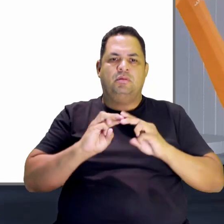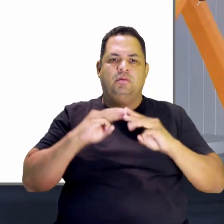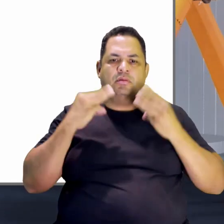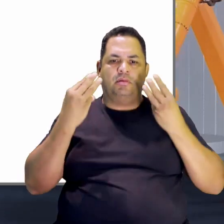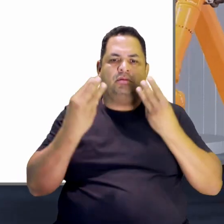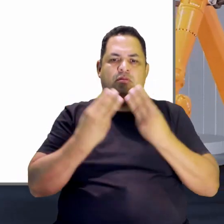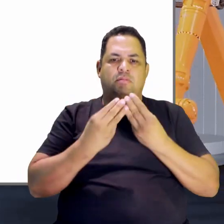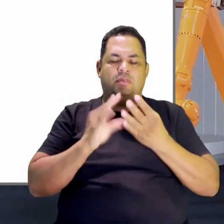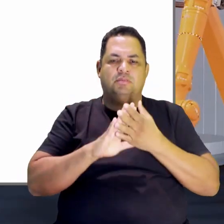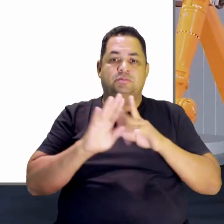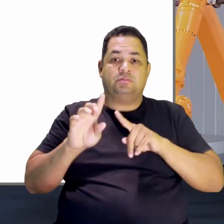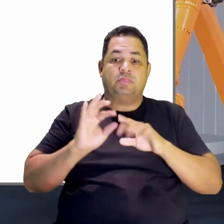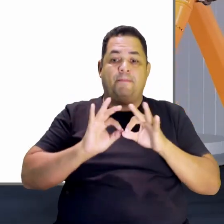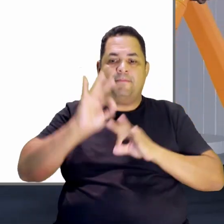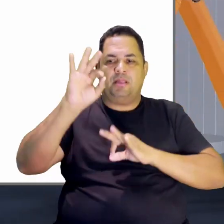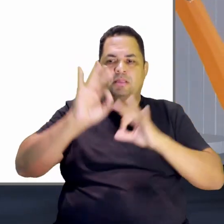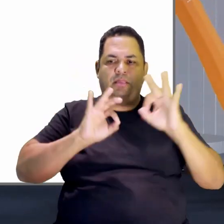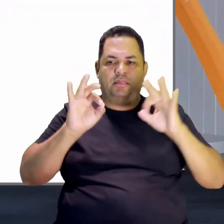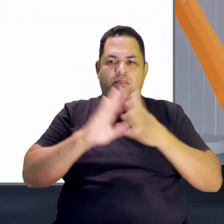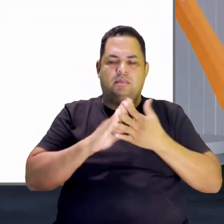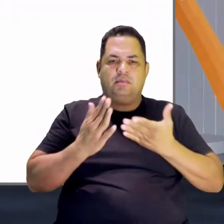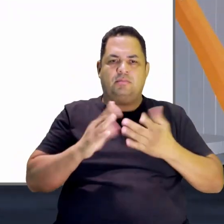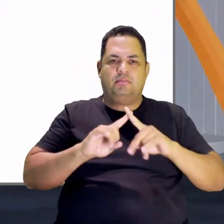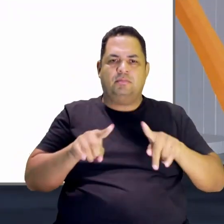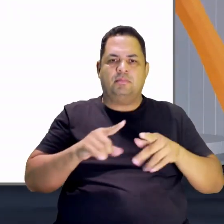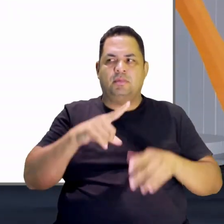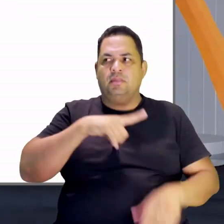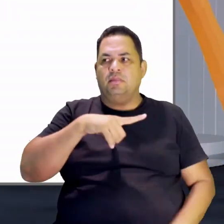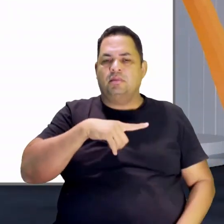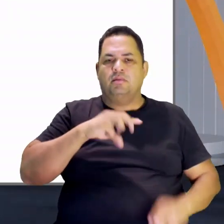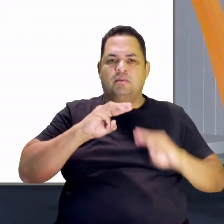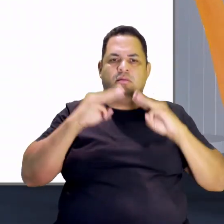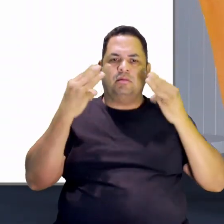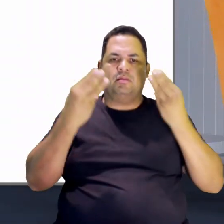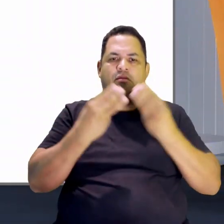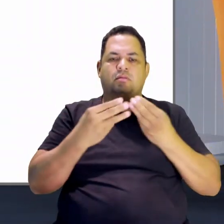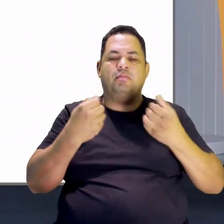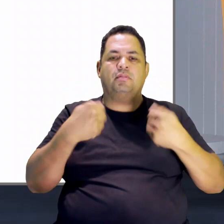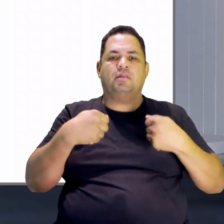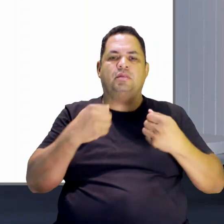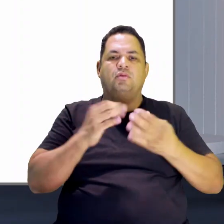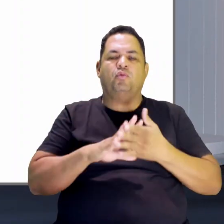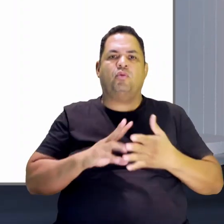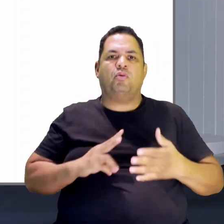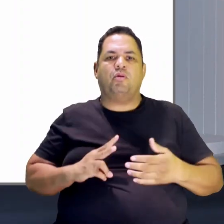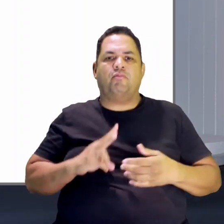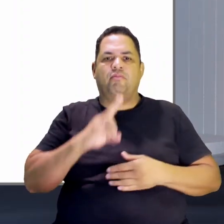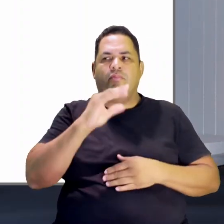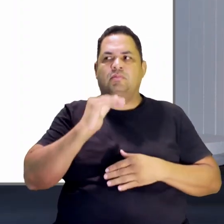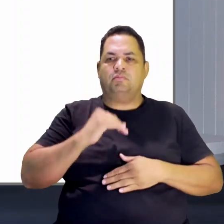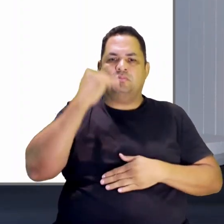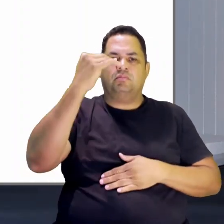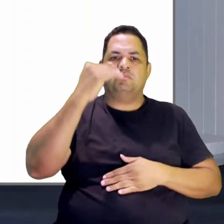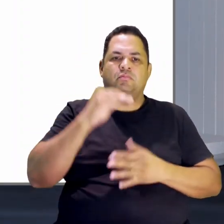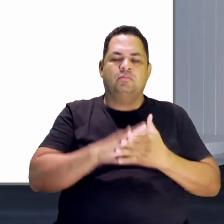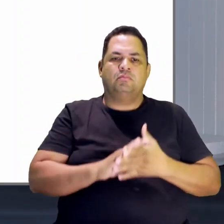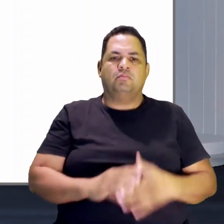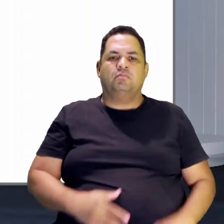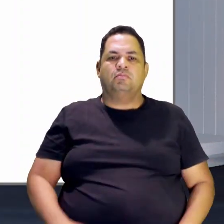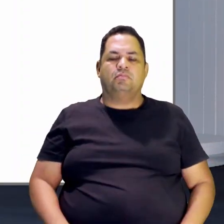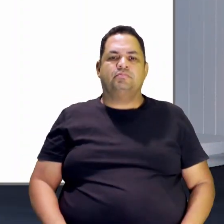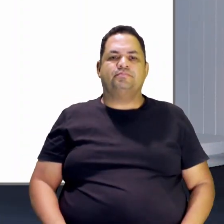vai sofrer aí. Mas também tiver uma massa maior, precisa de uma força maior para entrar em movimento, para vencer a inércia. Lembra do